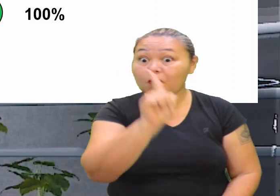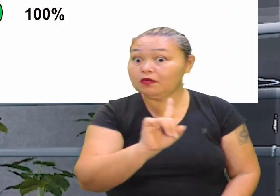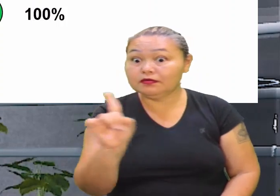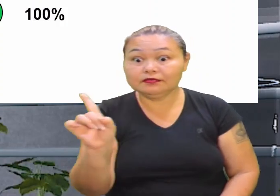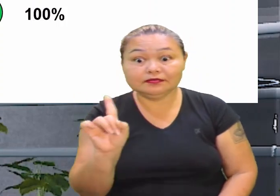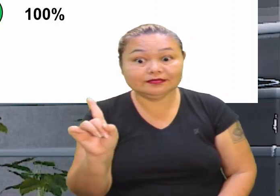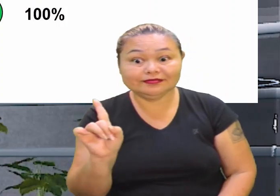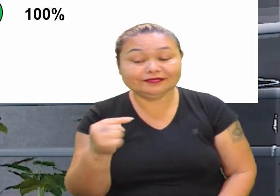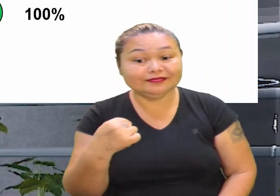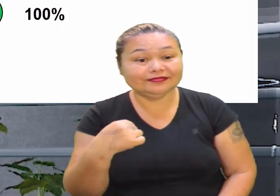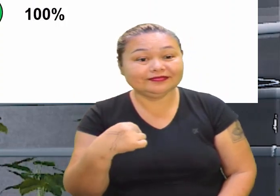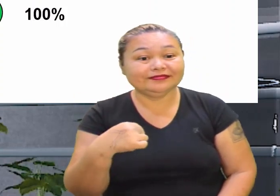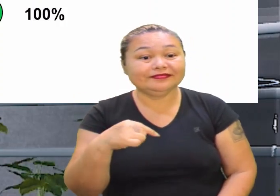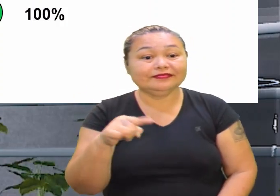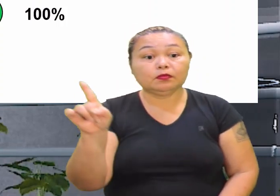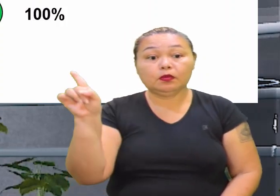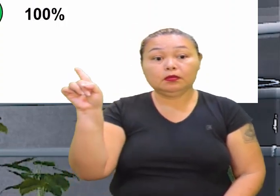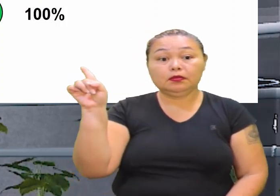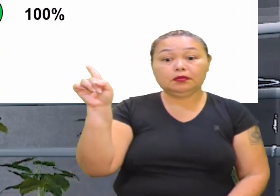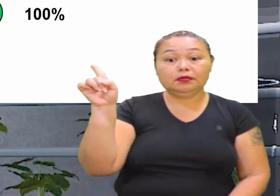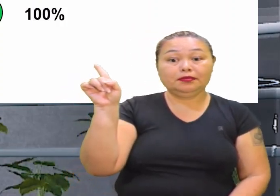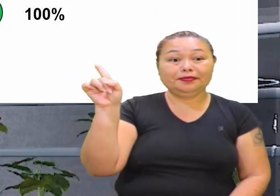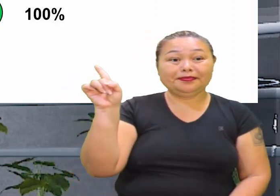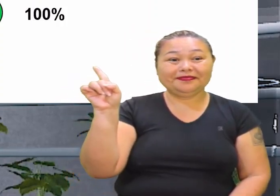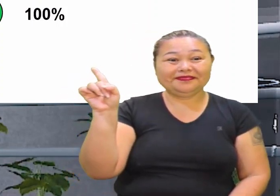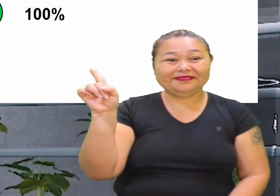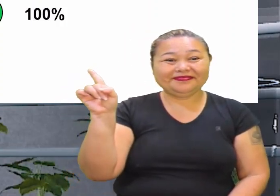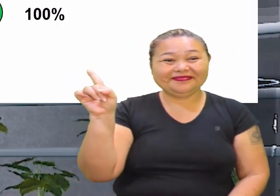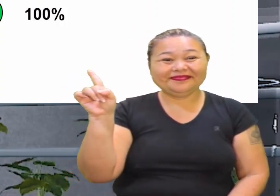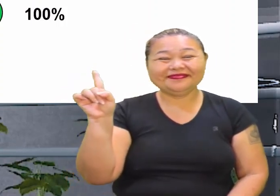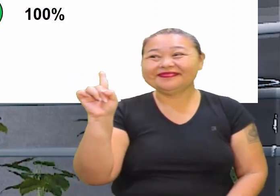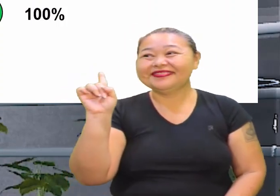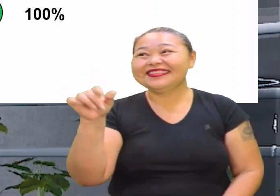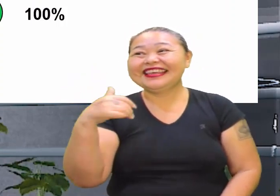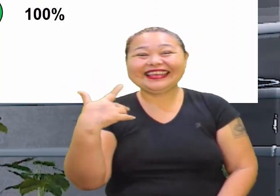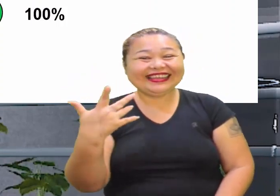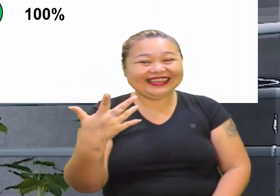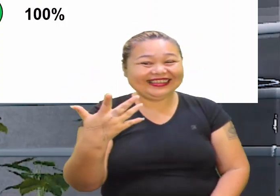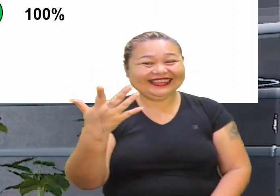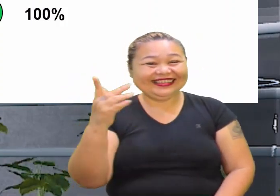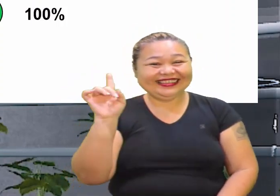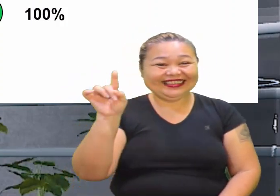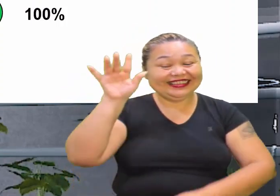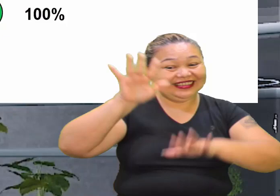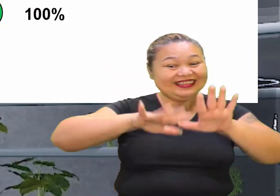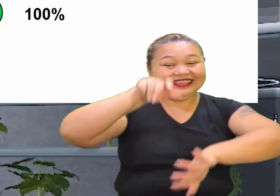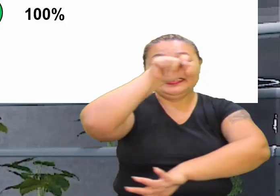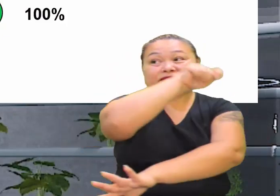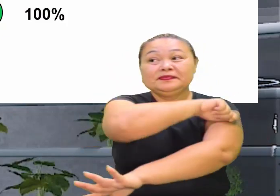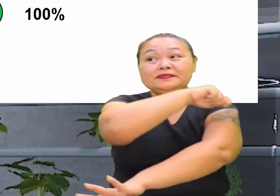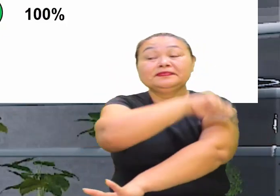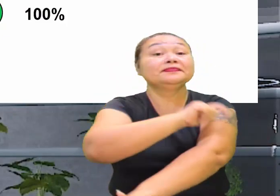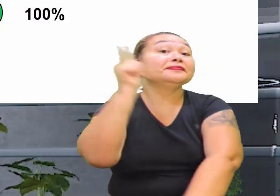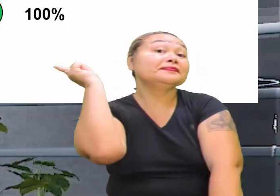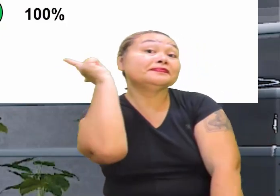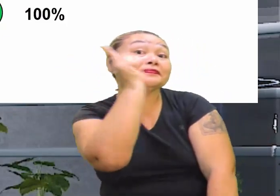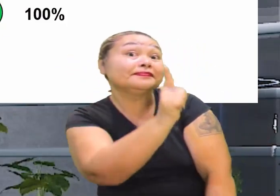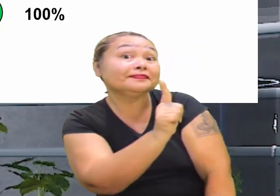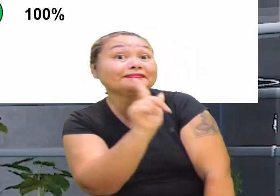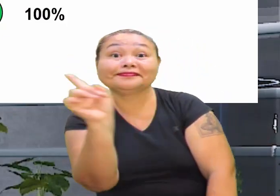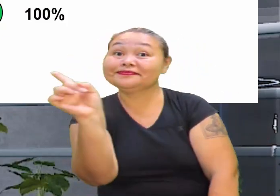consegue. Ó, meu Deus, eu fiz isso. Então, alguns estudantes vão conseguir, outros